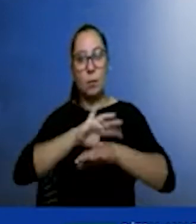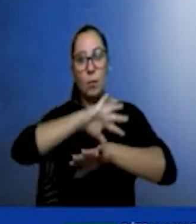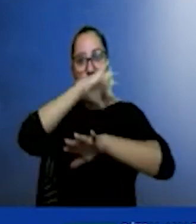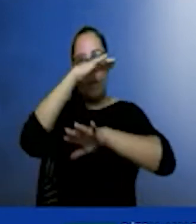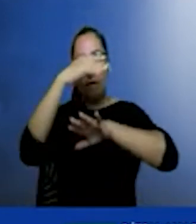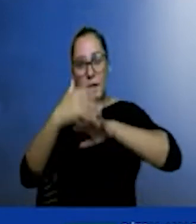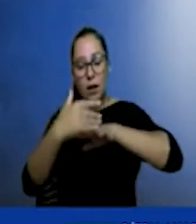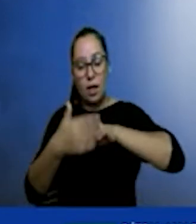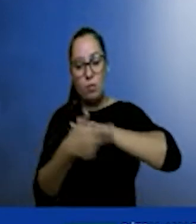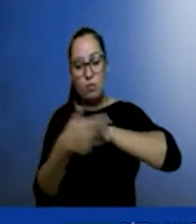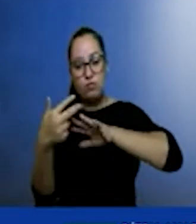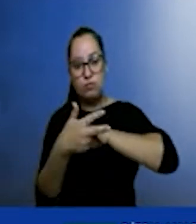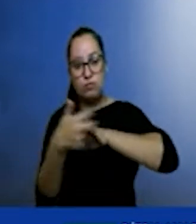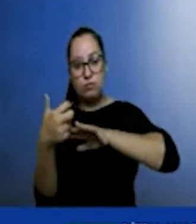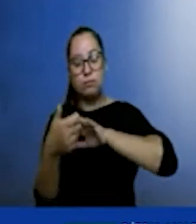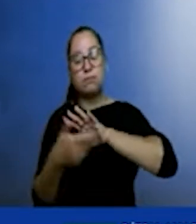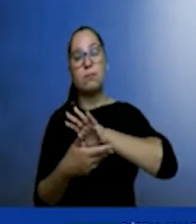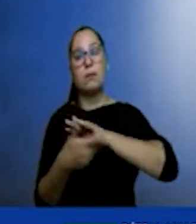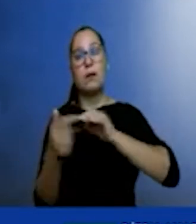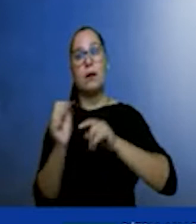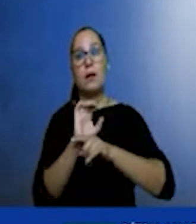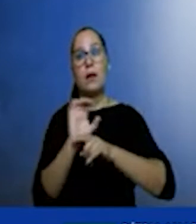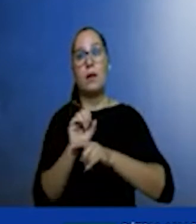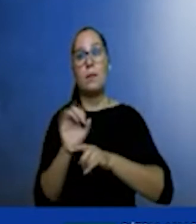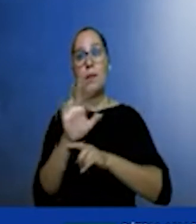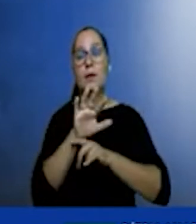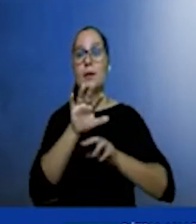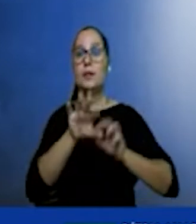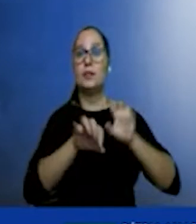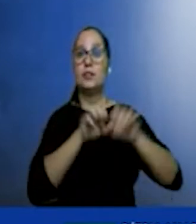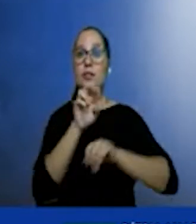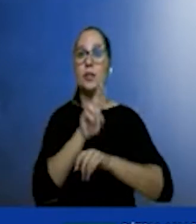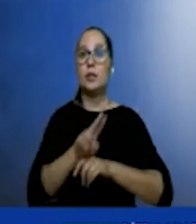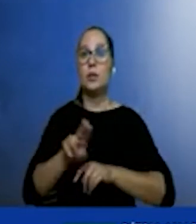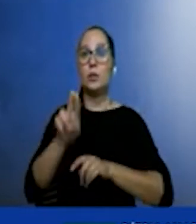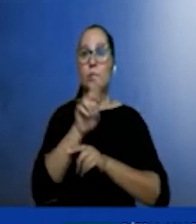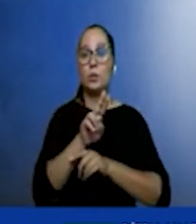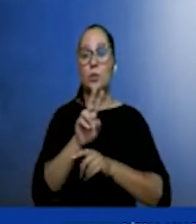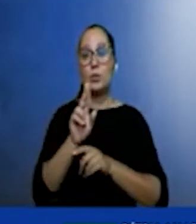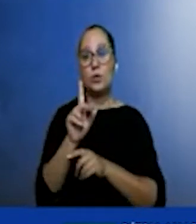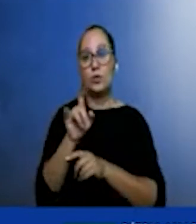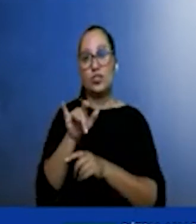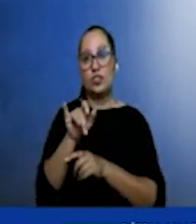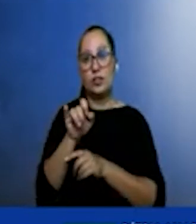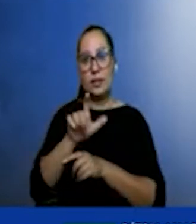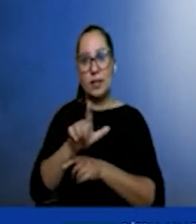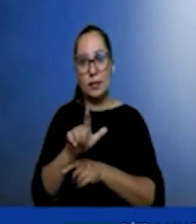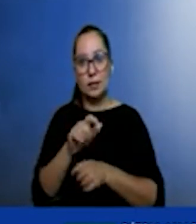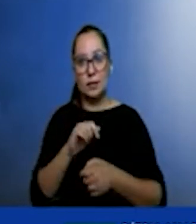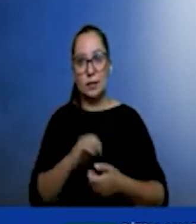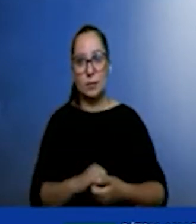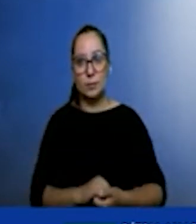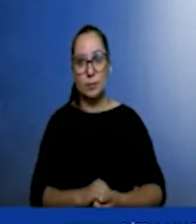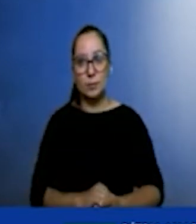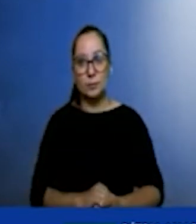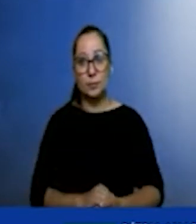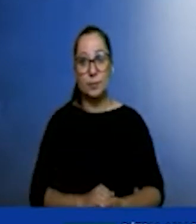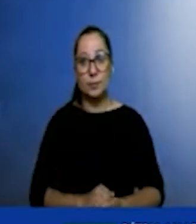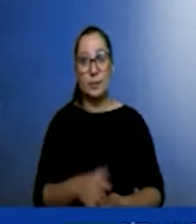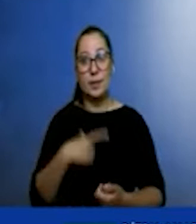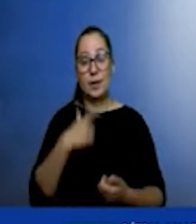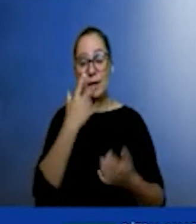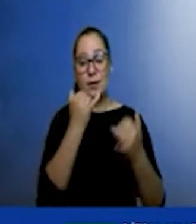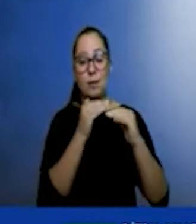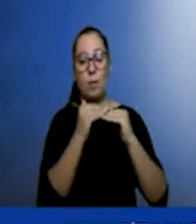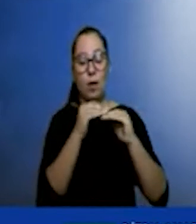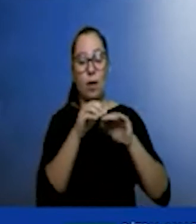descarbonizar, através, você retirar o uso de diesel, você passa a ter um caminhão que